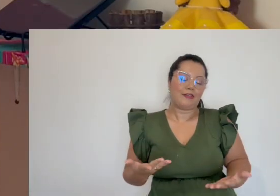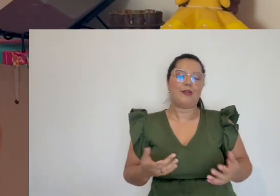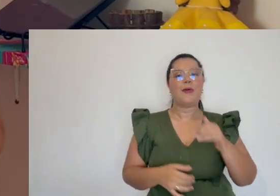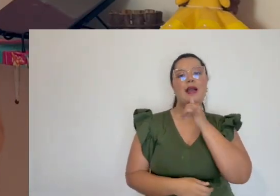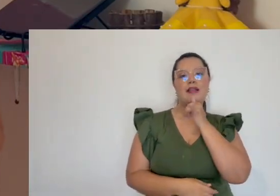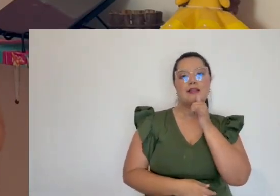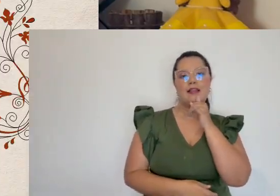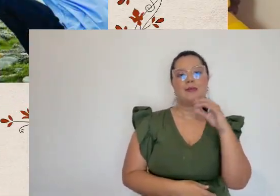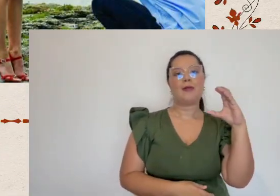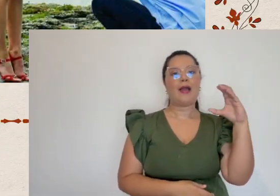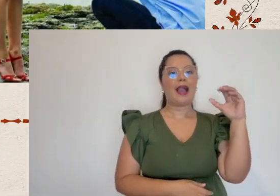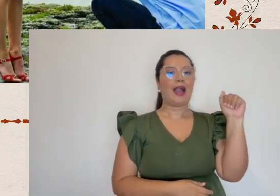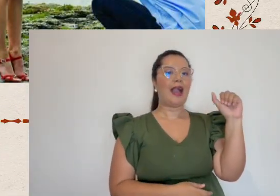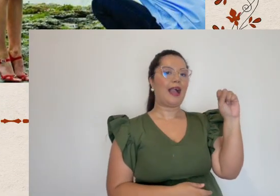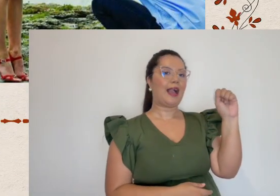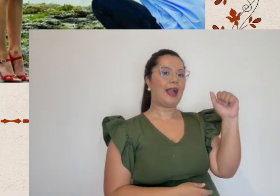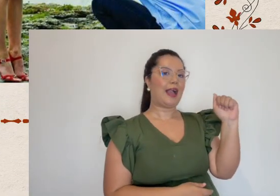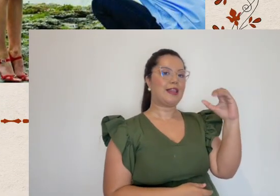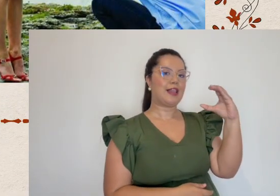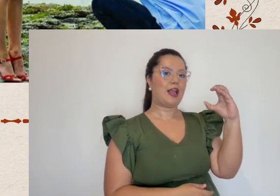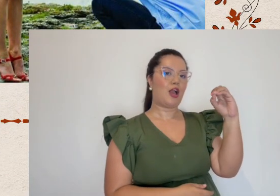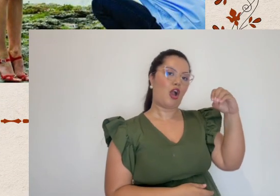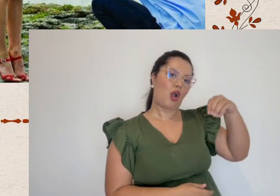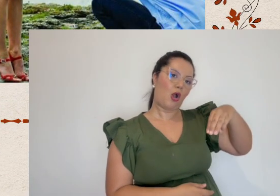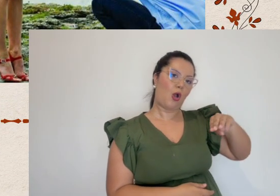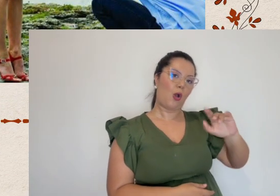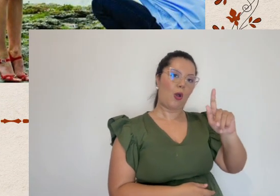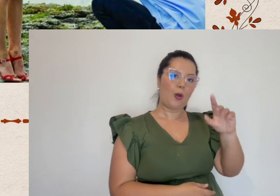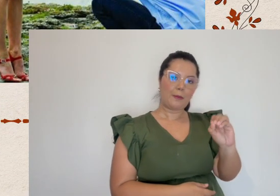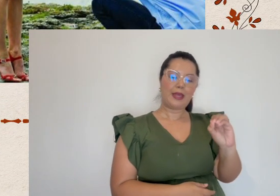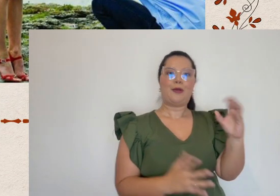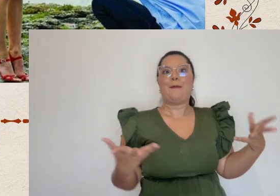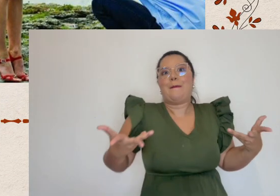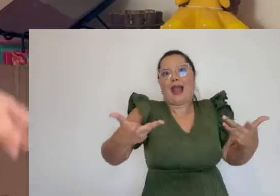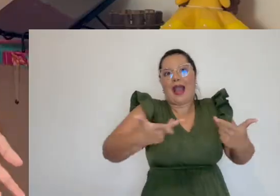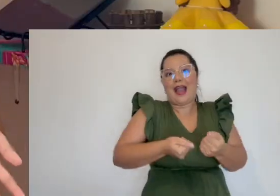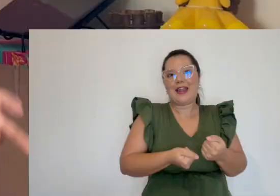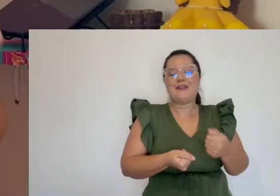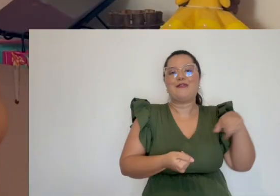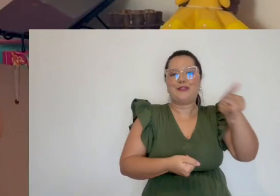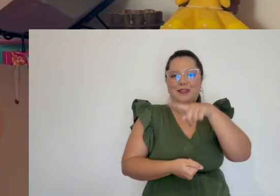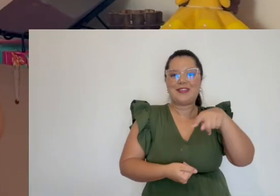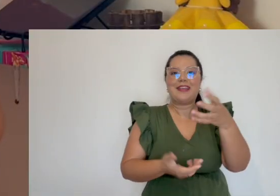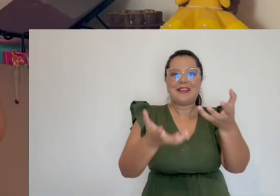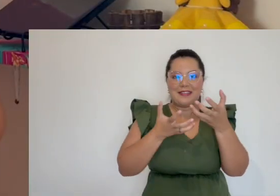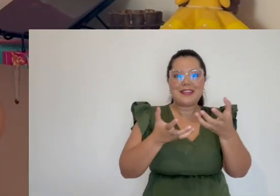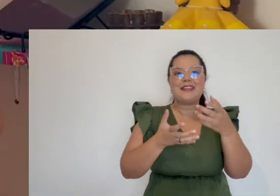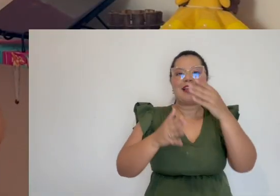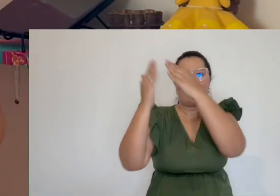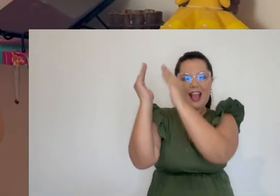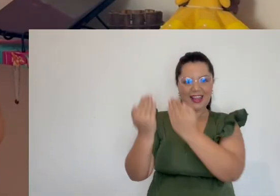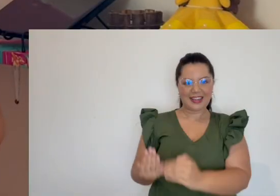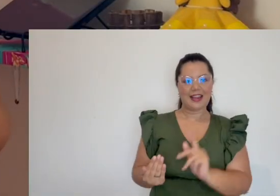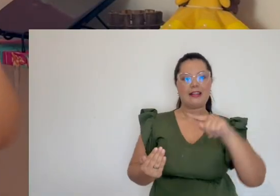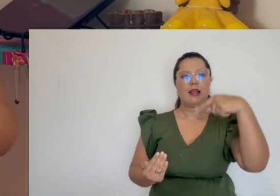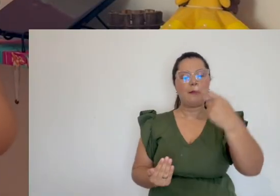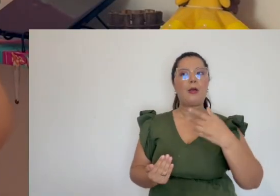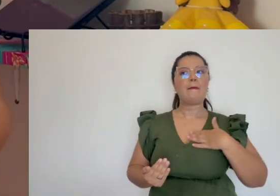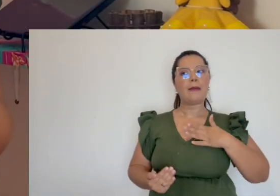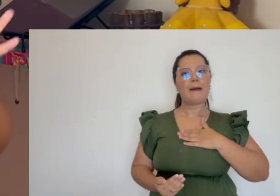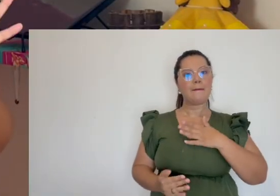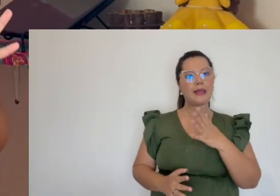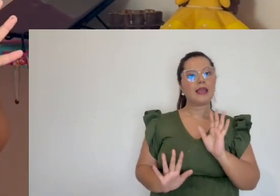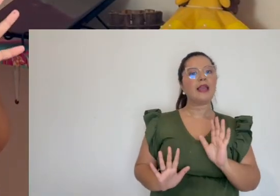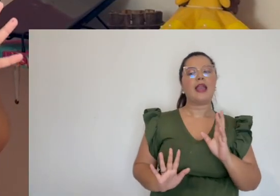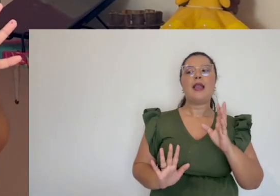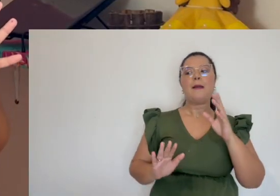típico desse é Casa Comigo, com Amy Adams, que é um filme maravilhoso. Se vocês quiserem, eu posso trazer a análise depois. Para mim, ele é